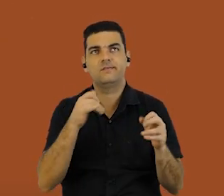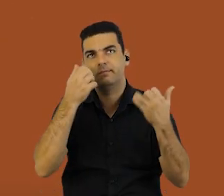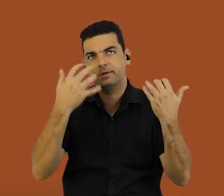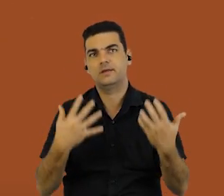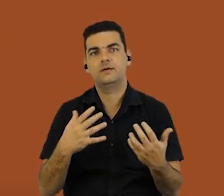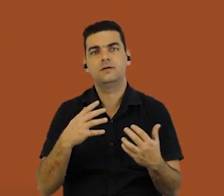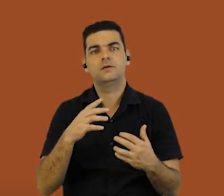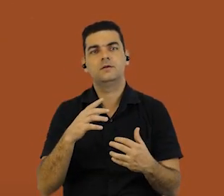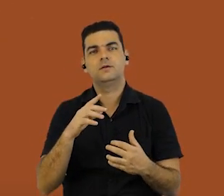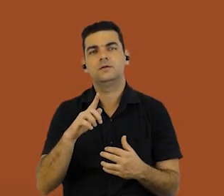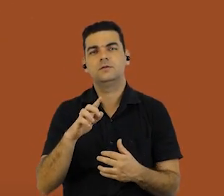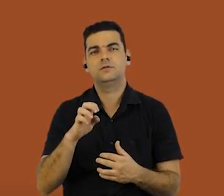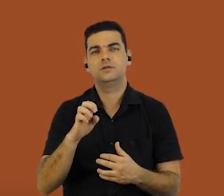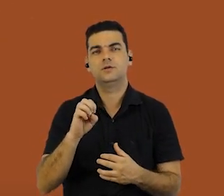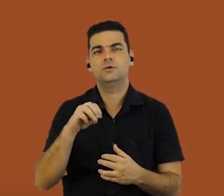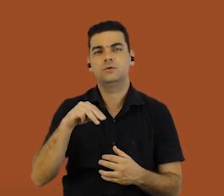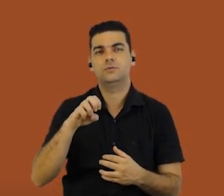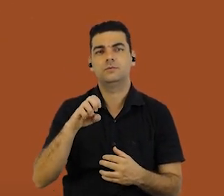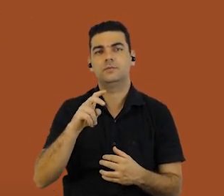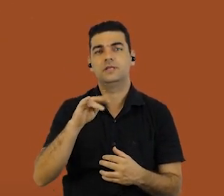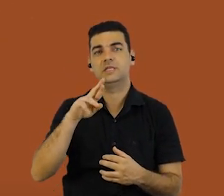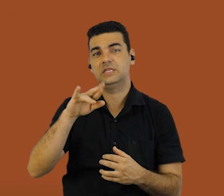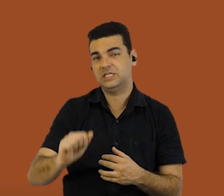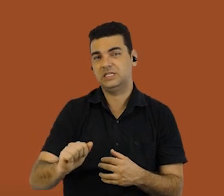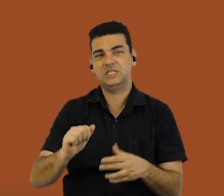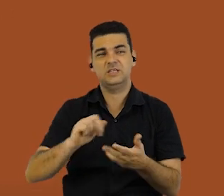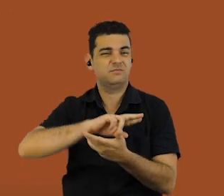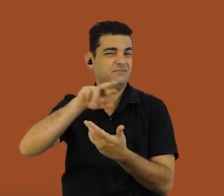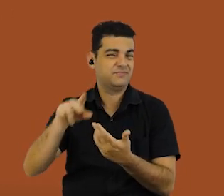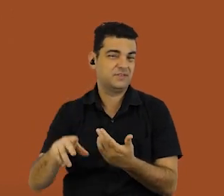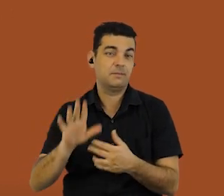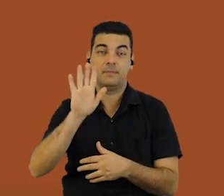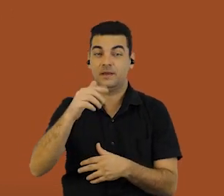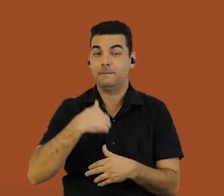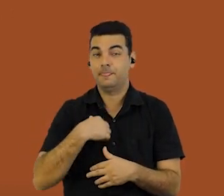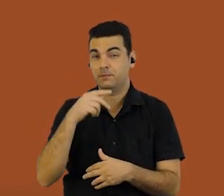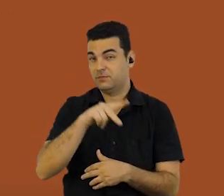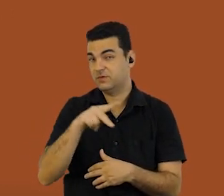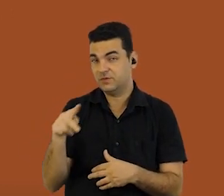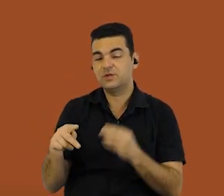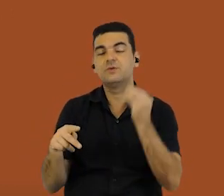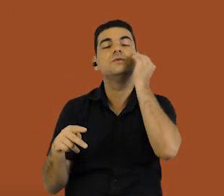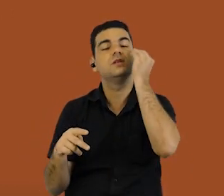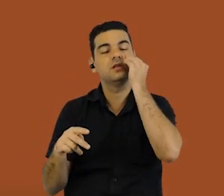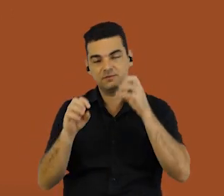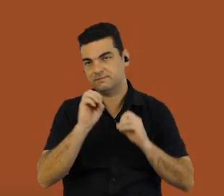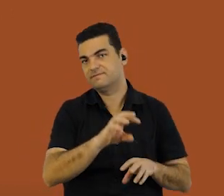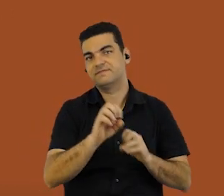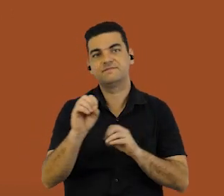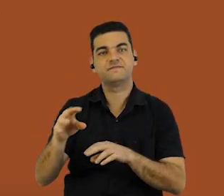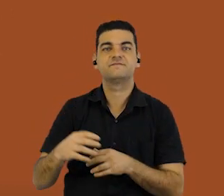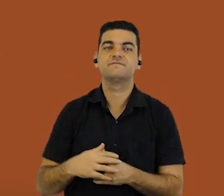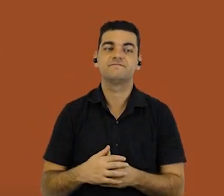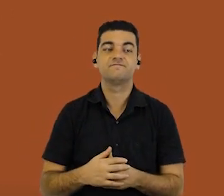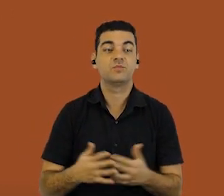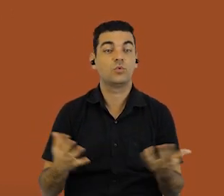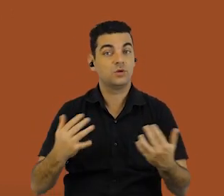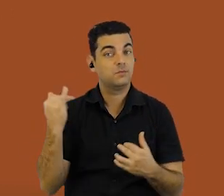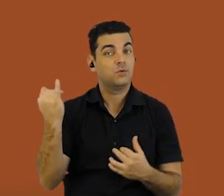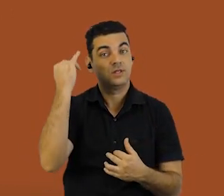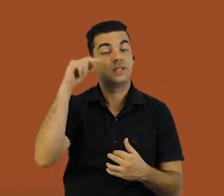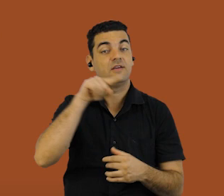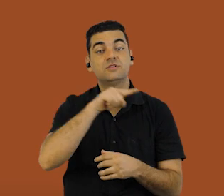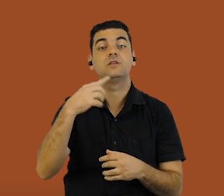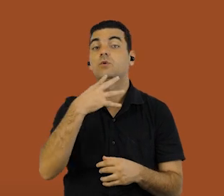como geometria sona, né, matemática dos penteados sansados, mas como o professor agora falou, professor, uma coisa que é importantíssima a